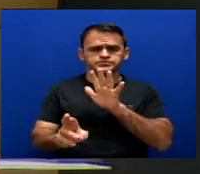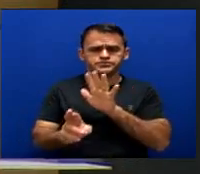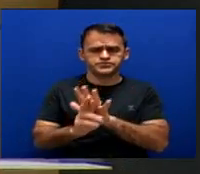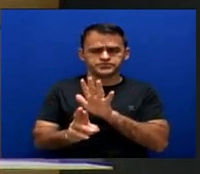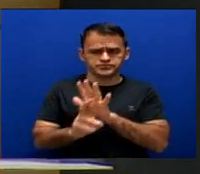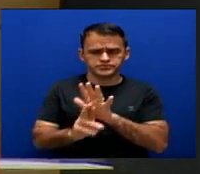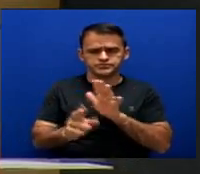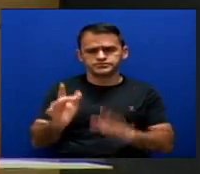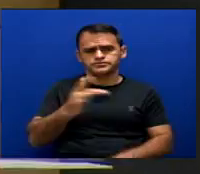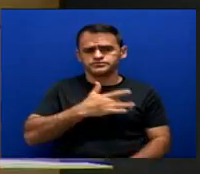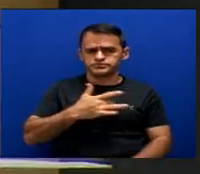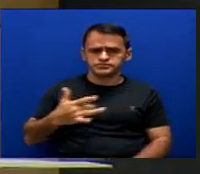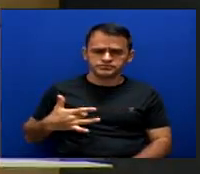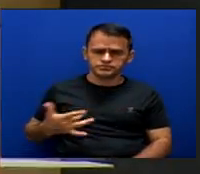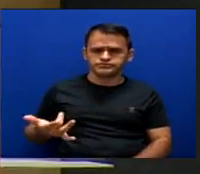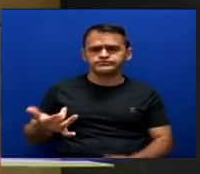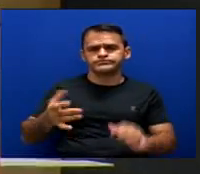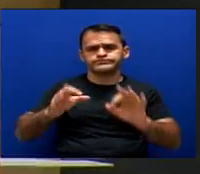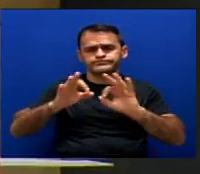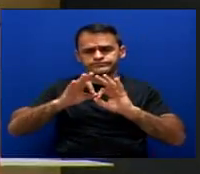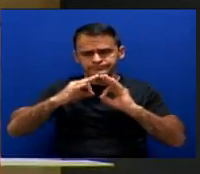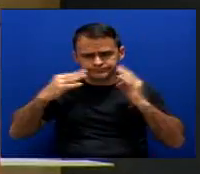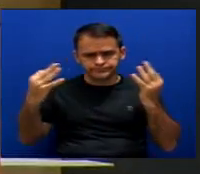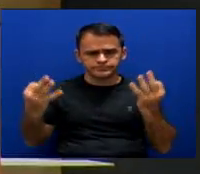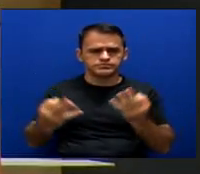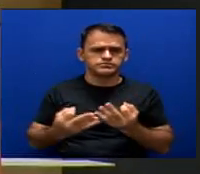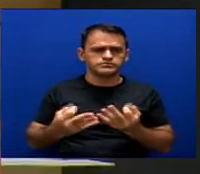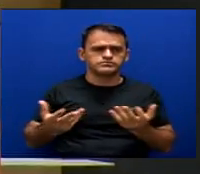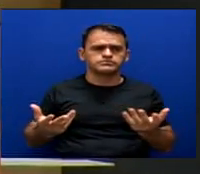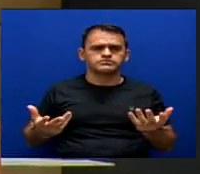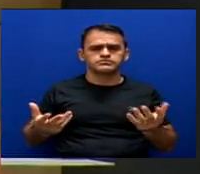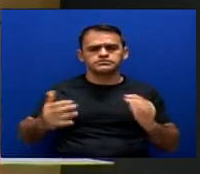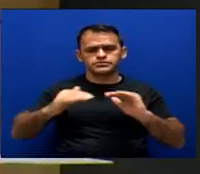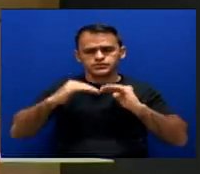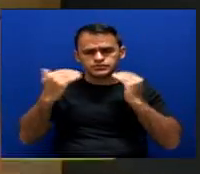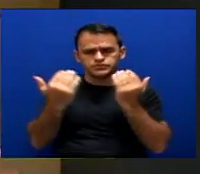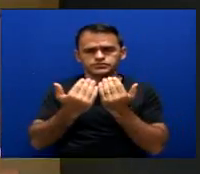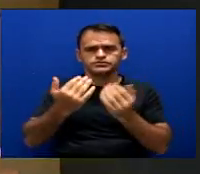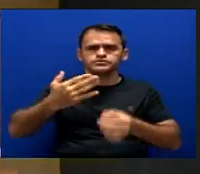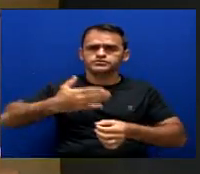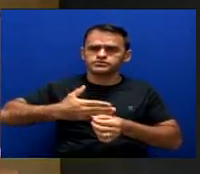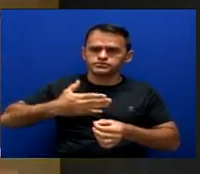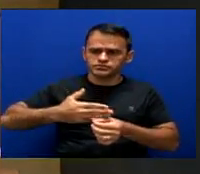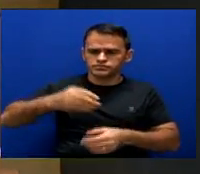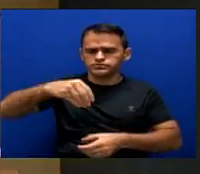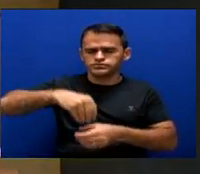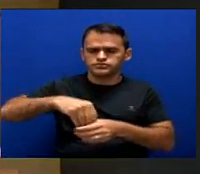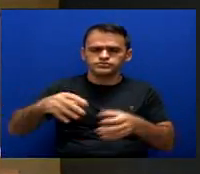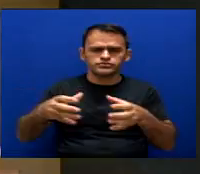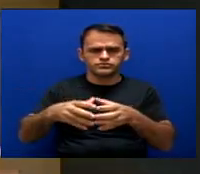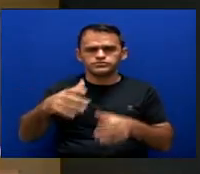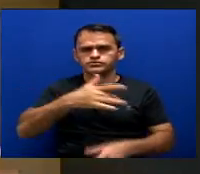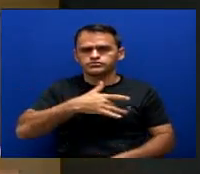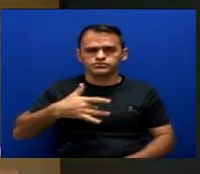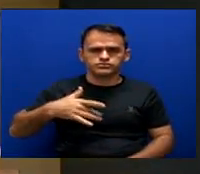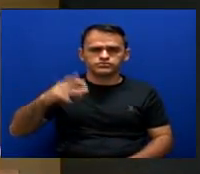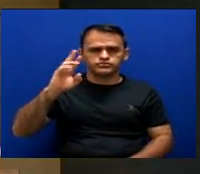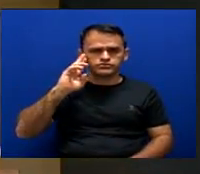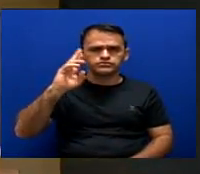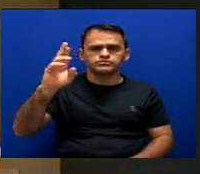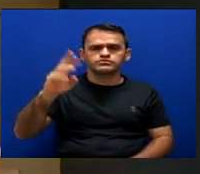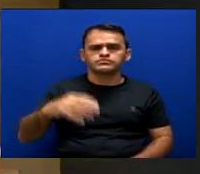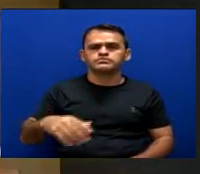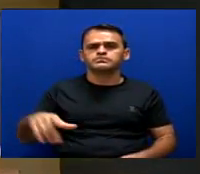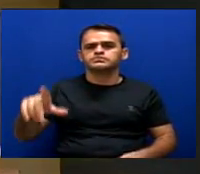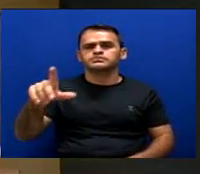da saúde têm familiares nettheim a câmara municipal também que tem a comissão de saúde é tem